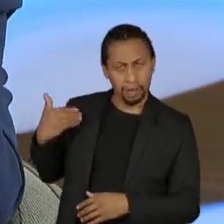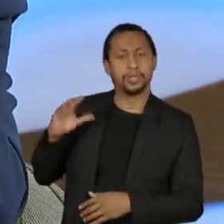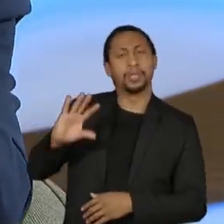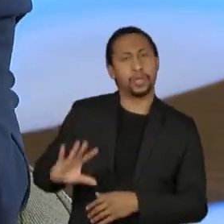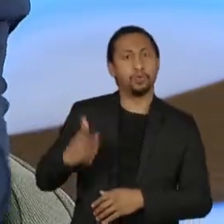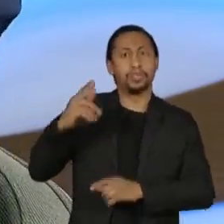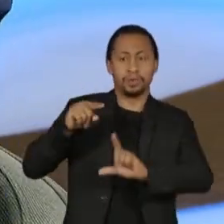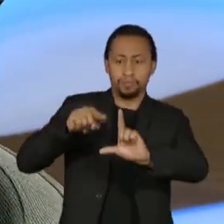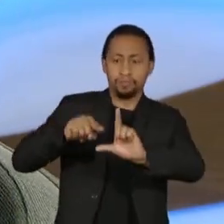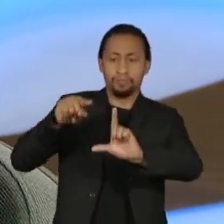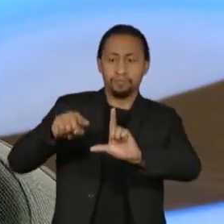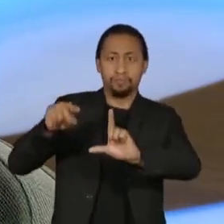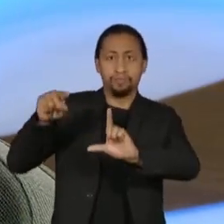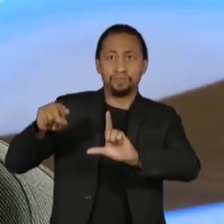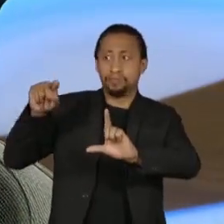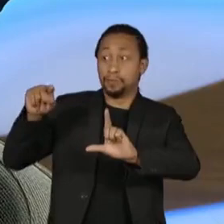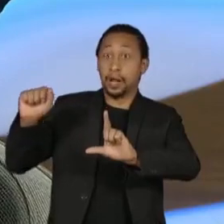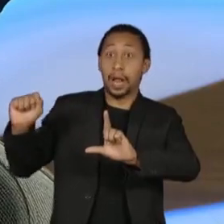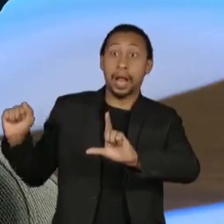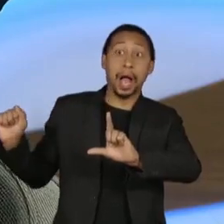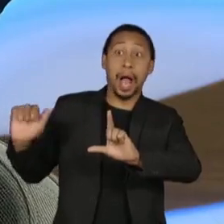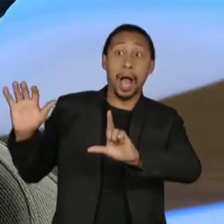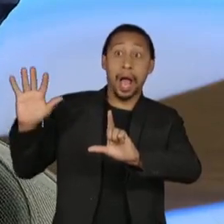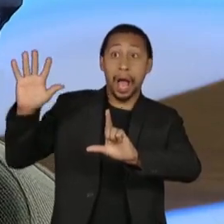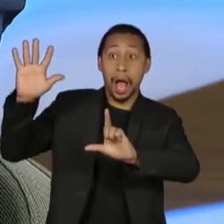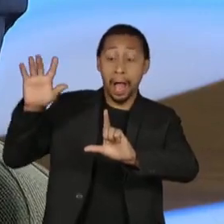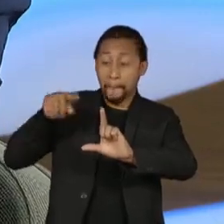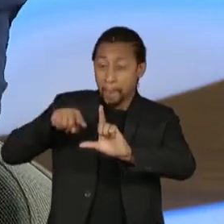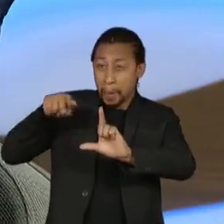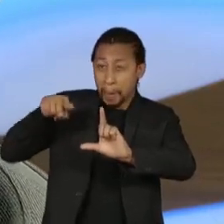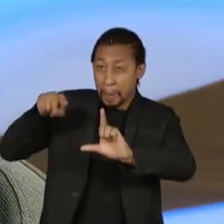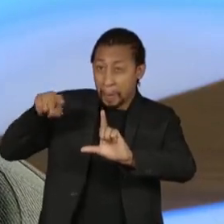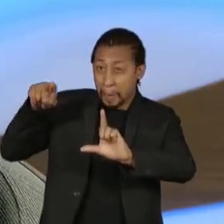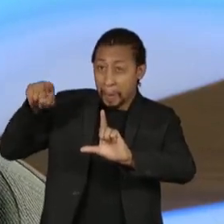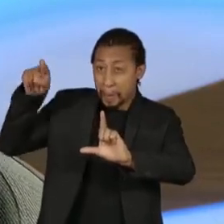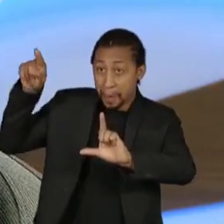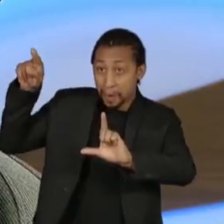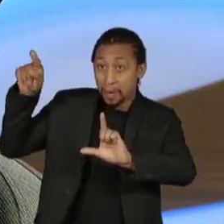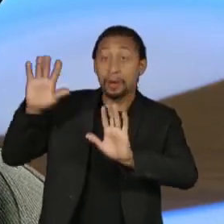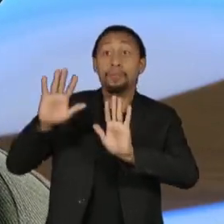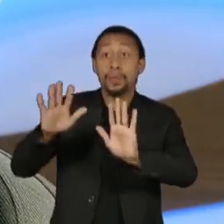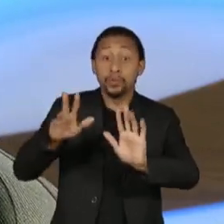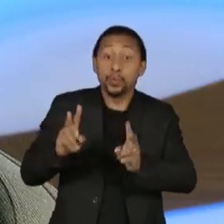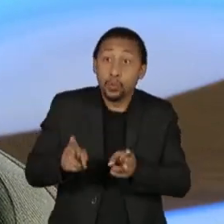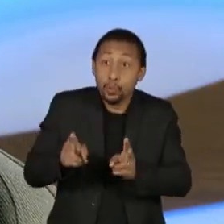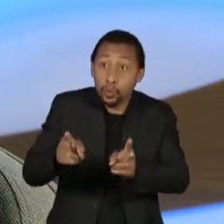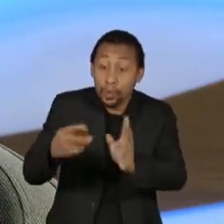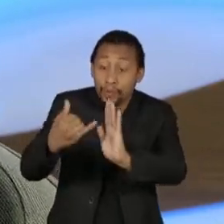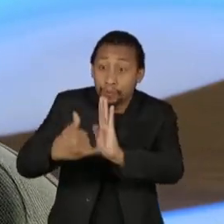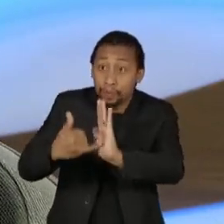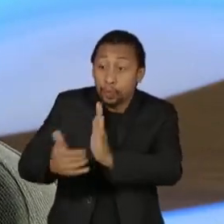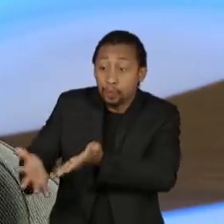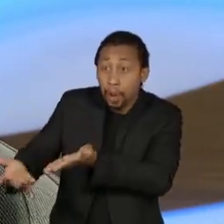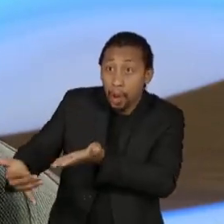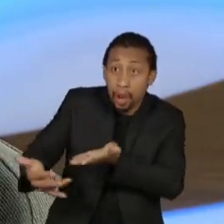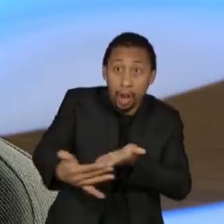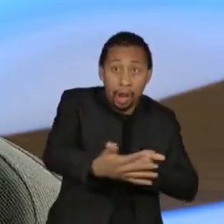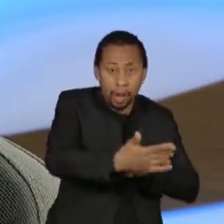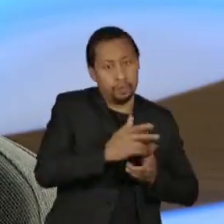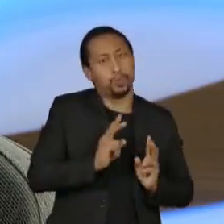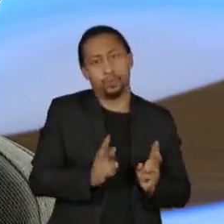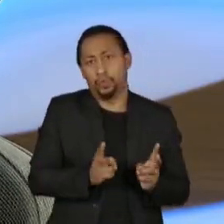alta velocidade, ali tinha um ganho, tá certo? Conjuntural. Agora foi a hora de pagar a conta, tá certo? À medida que